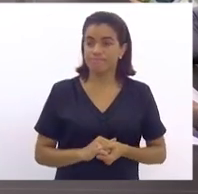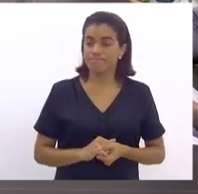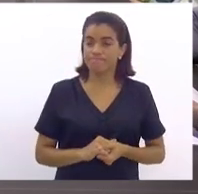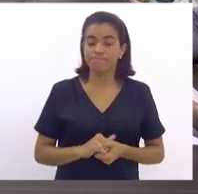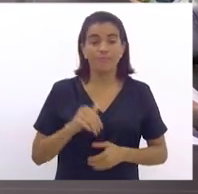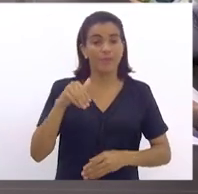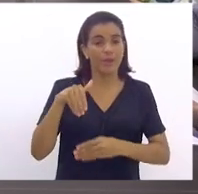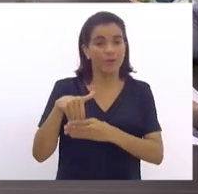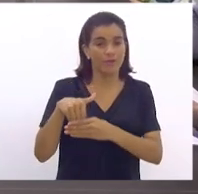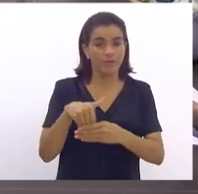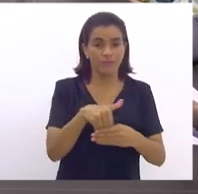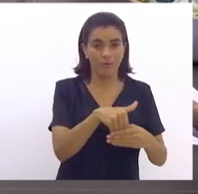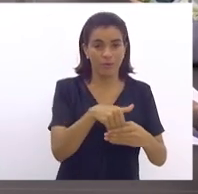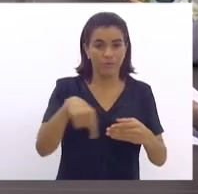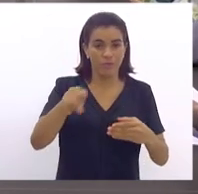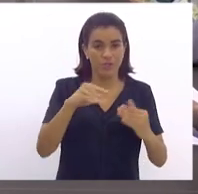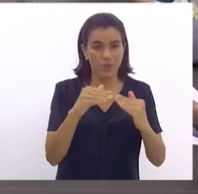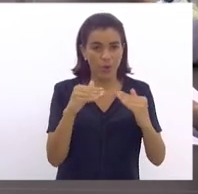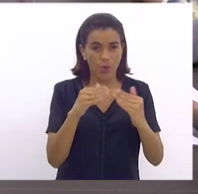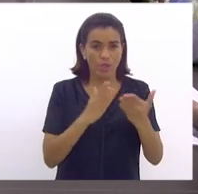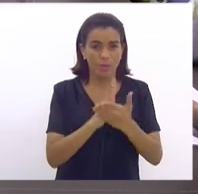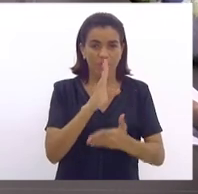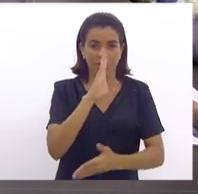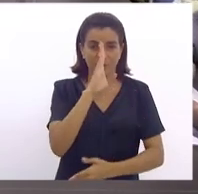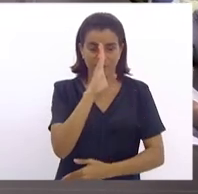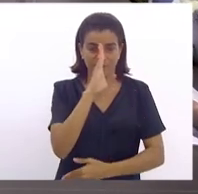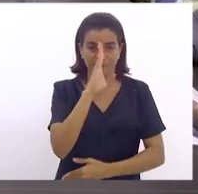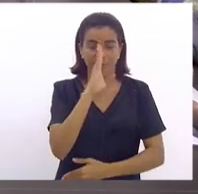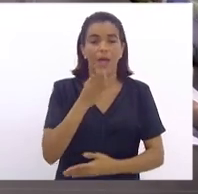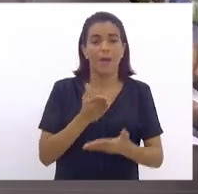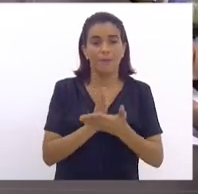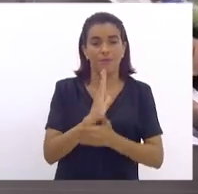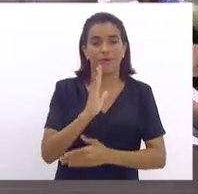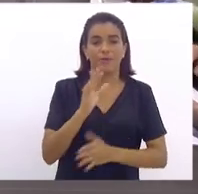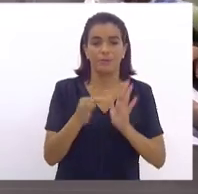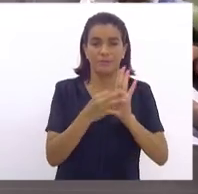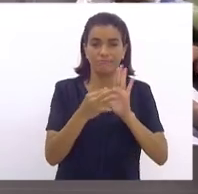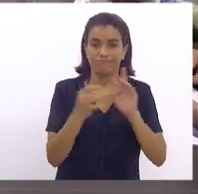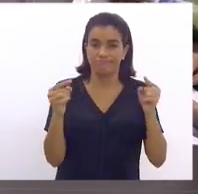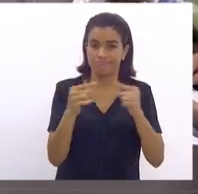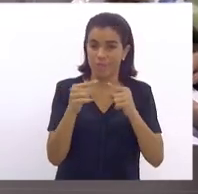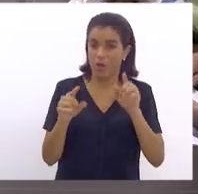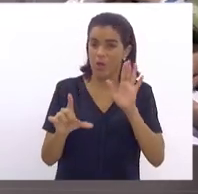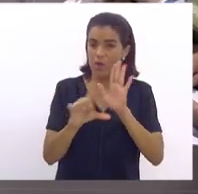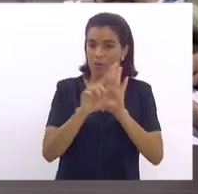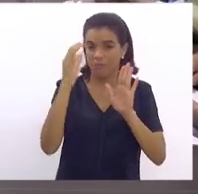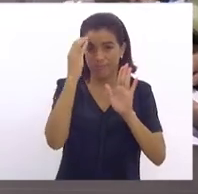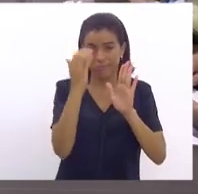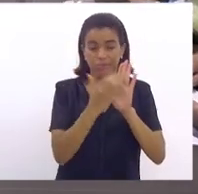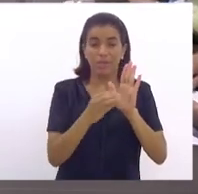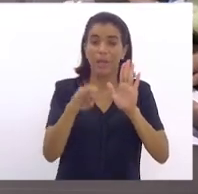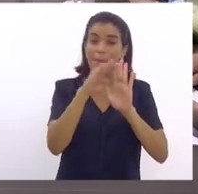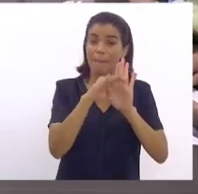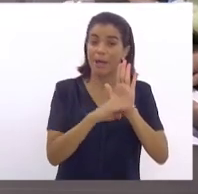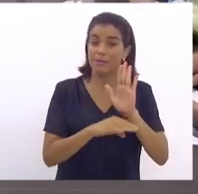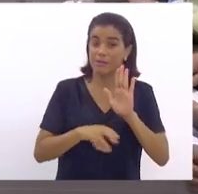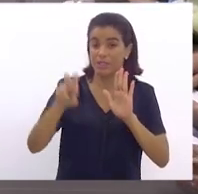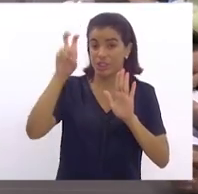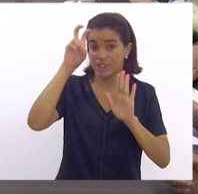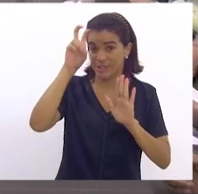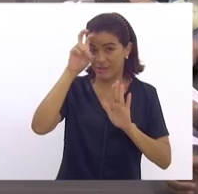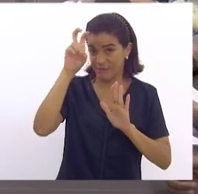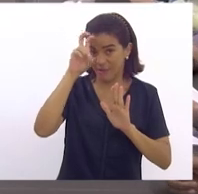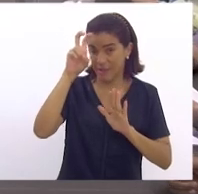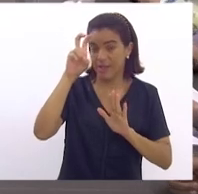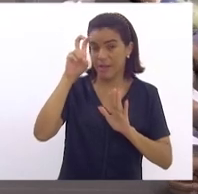em votação, senhores que aprovam, permaneçam como estão, aprovado o parecer pela legalidade, já está na pauta de quinta-feira em regime de urgência, não é isso?